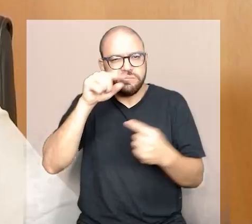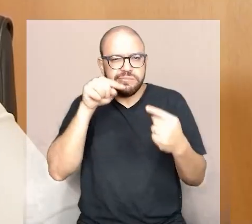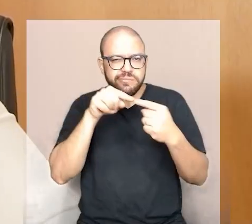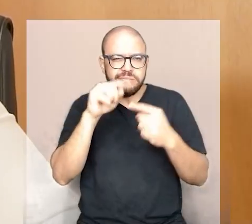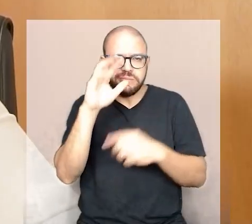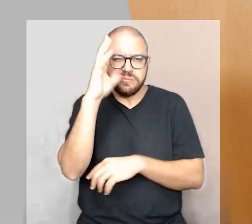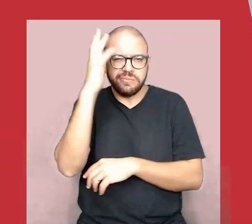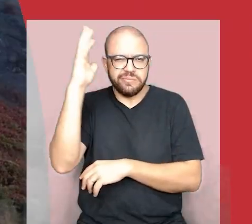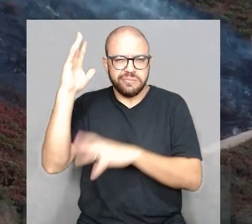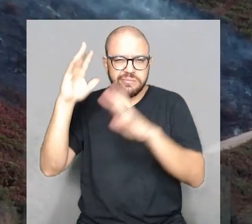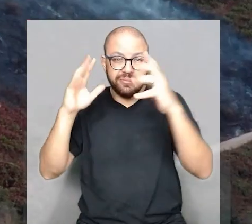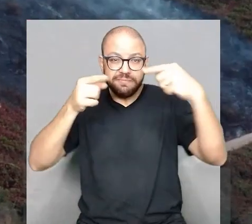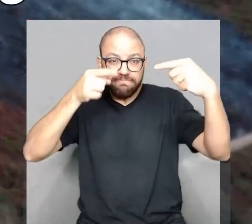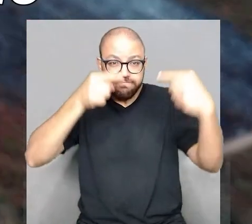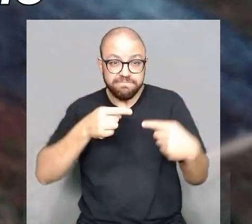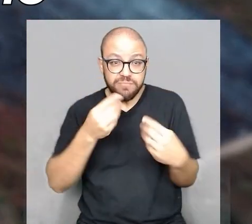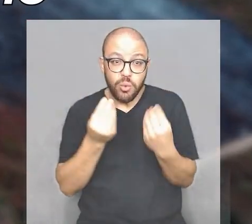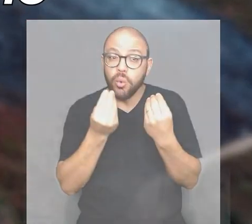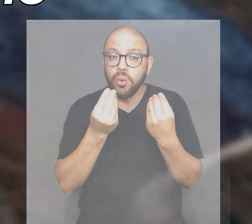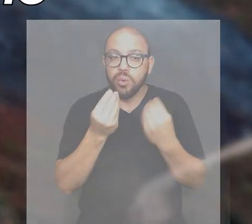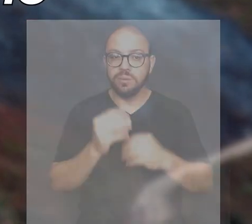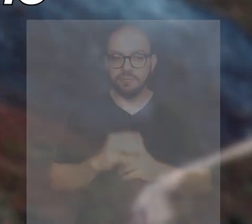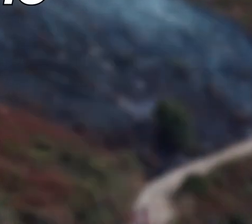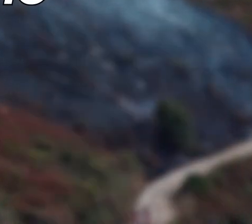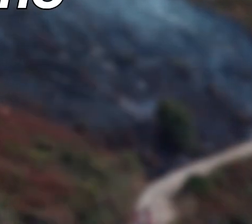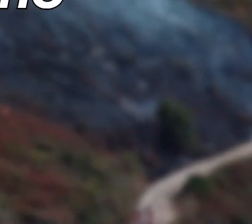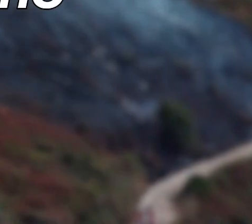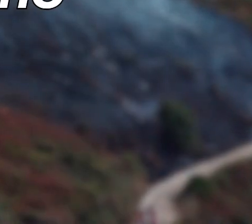desastres ambientais?